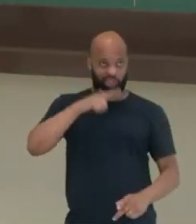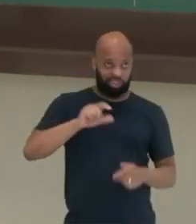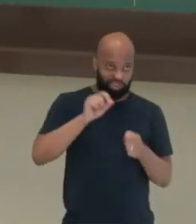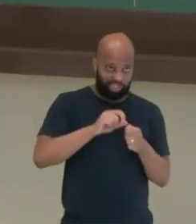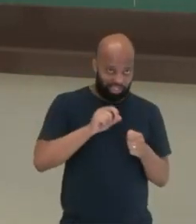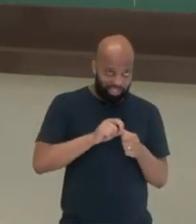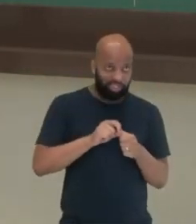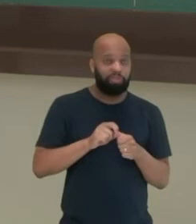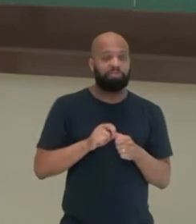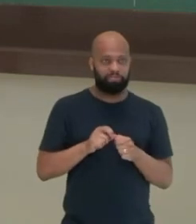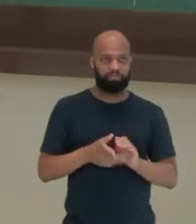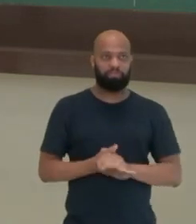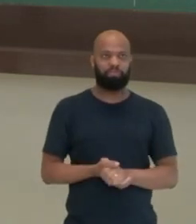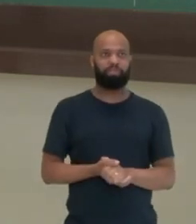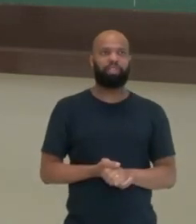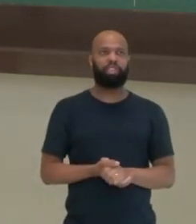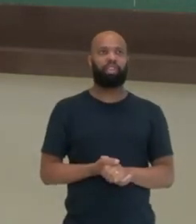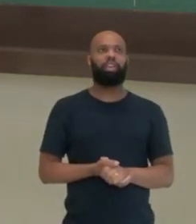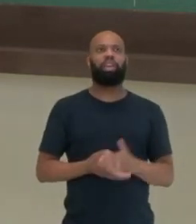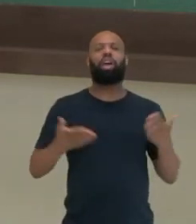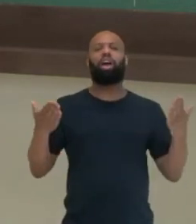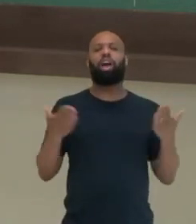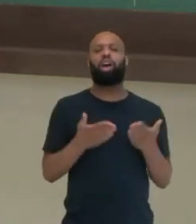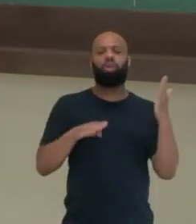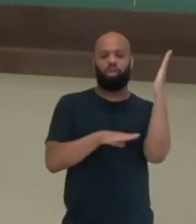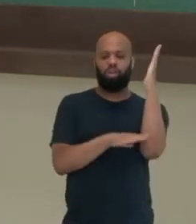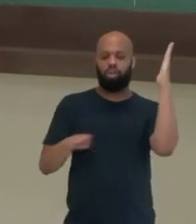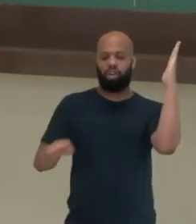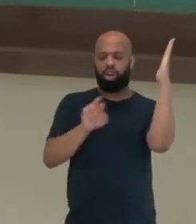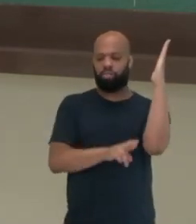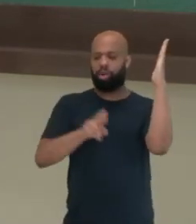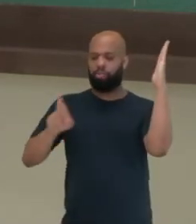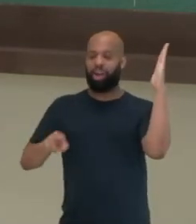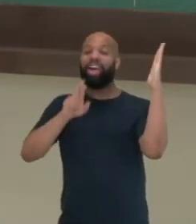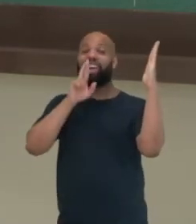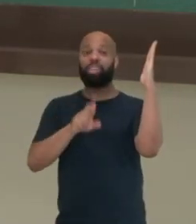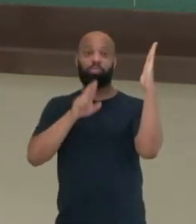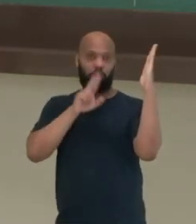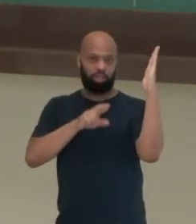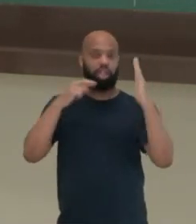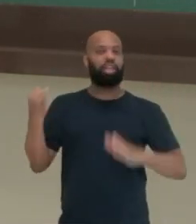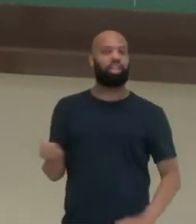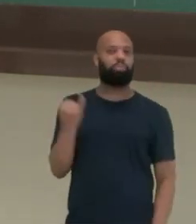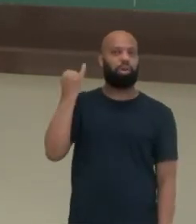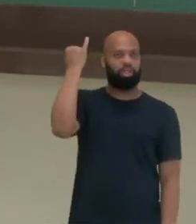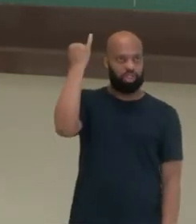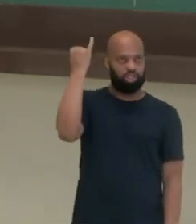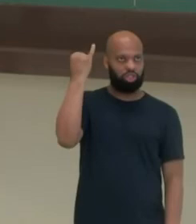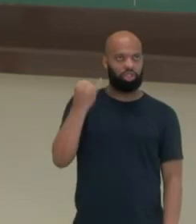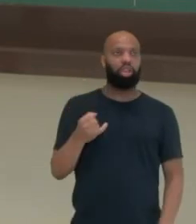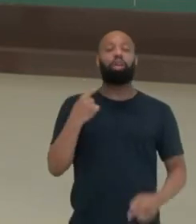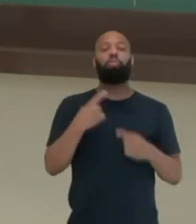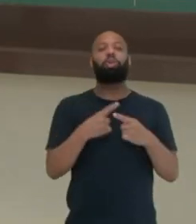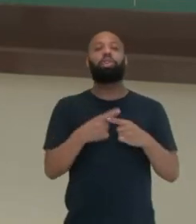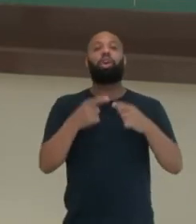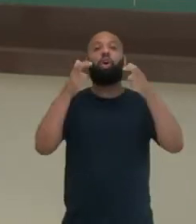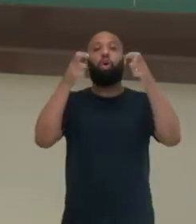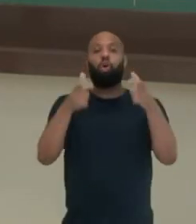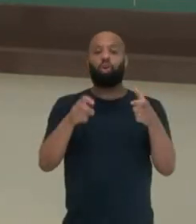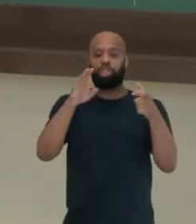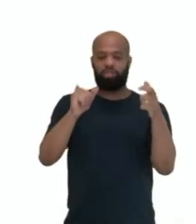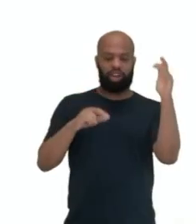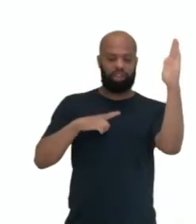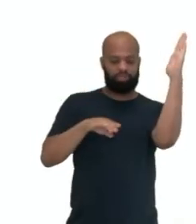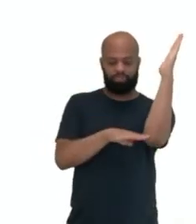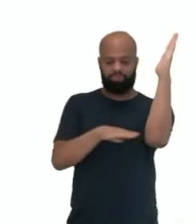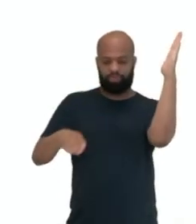aí? Muito bem. O zero da função. O zero da função é bem importante, é um ponto onde o gráfico corta o eixo x, gente.